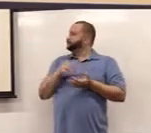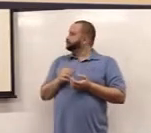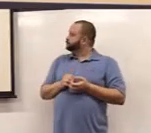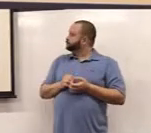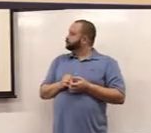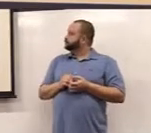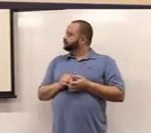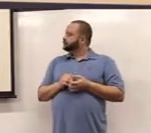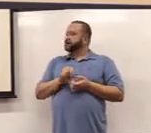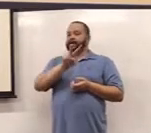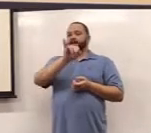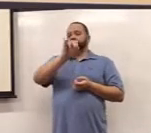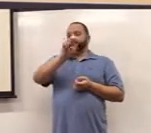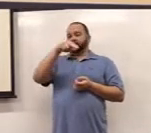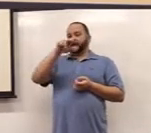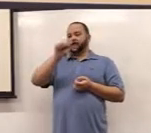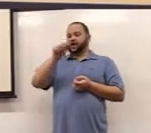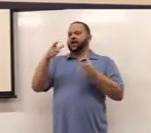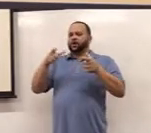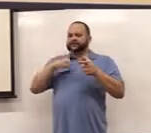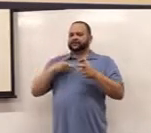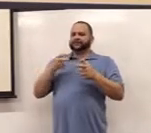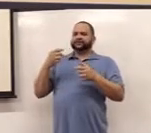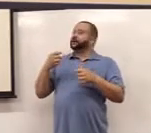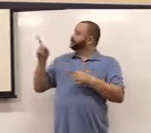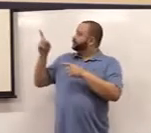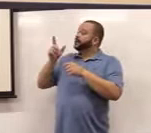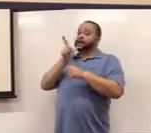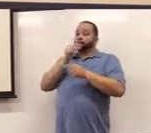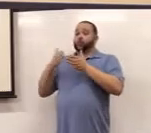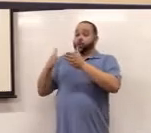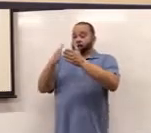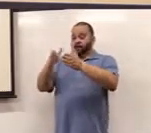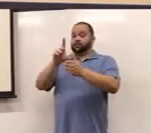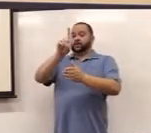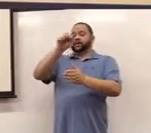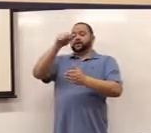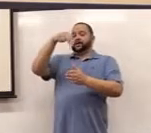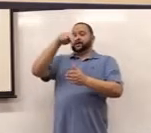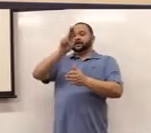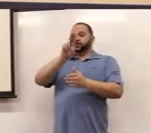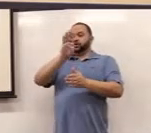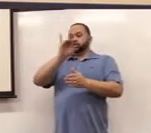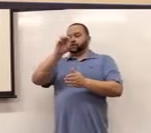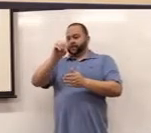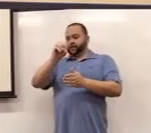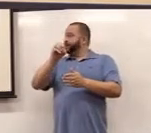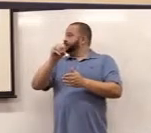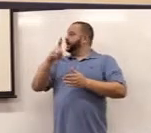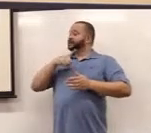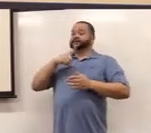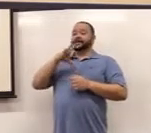Viena, onde ela sempre existiu. Ali em cima é o rio Danúbio. Então, aqui é a cidade